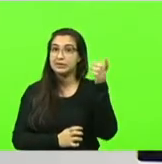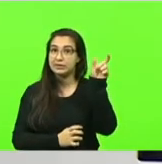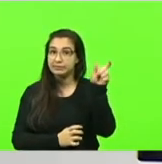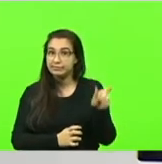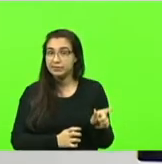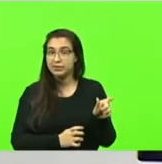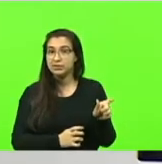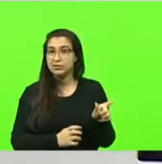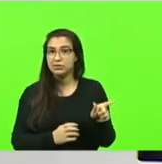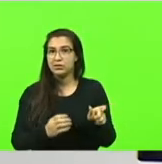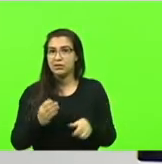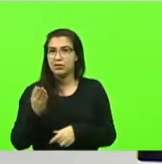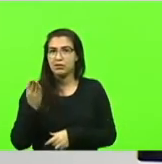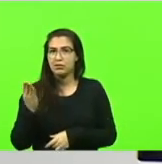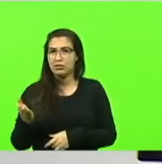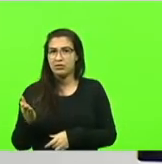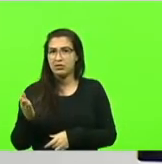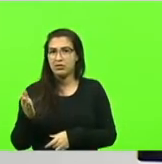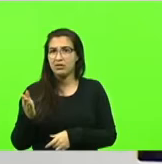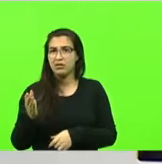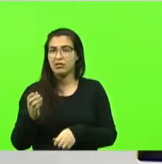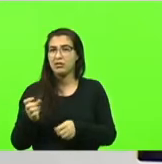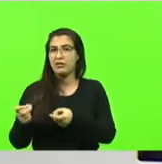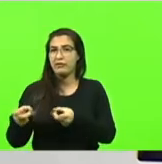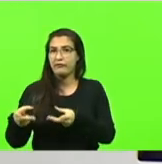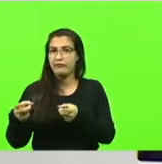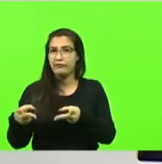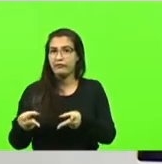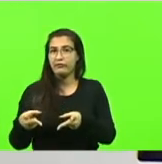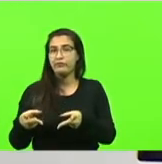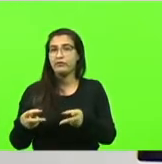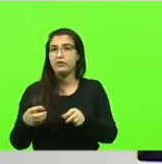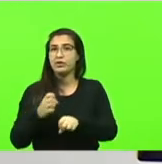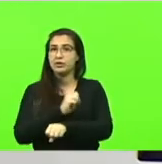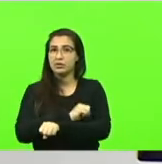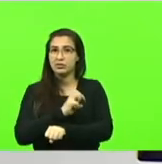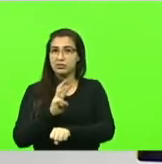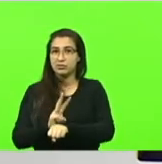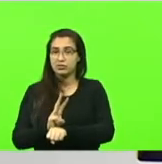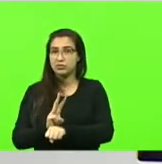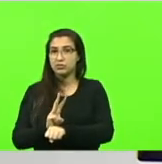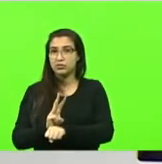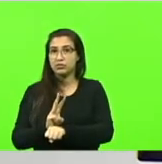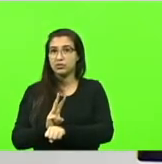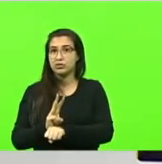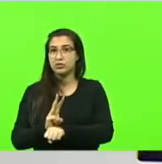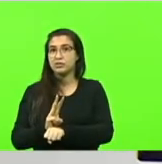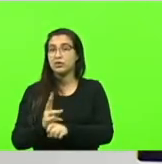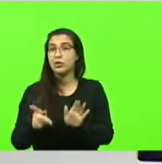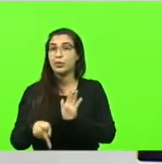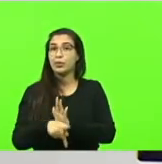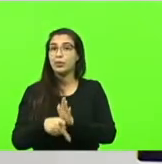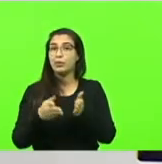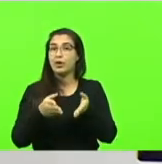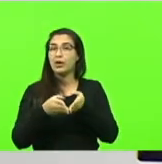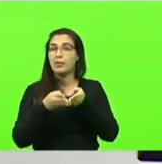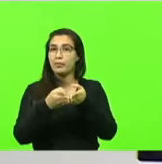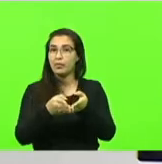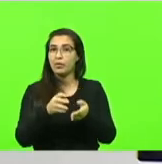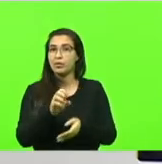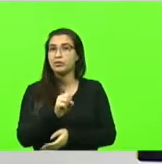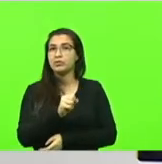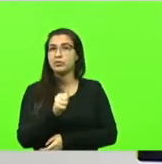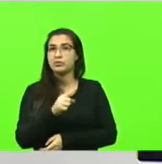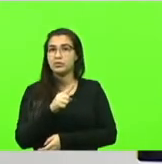que não é a mesma que vendeu o software para a empresa do Porto São Francisco. Aí tu vai ver, cara, é